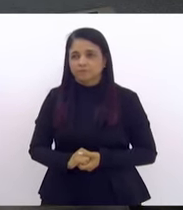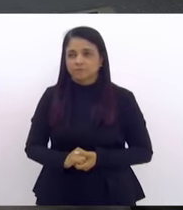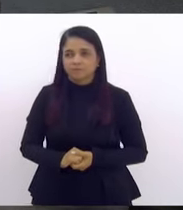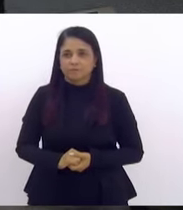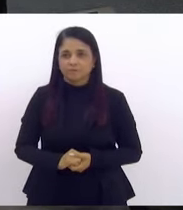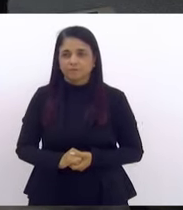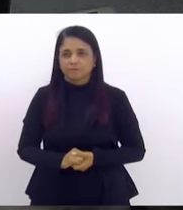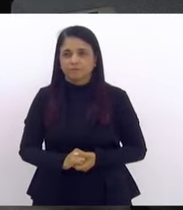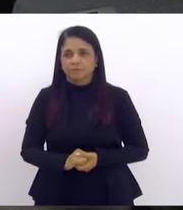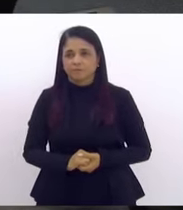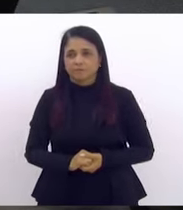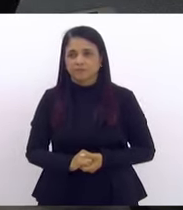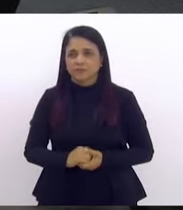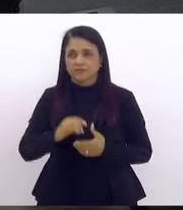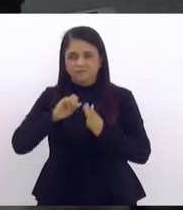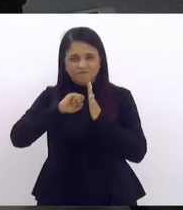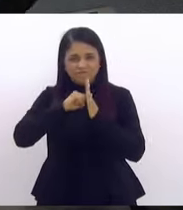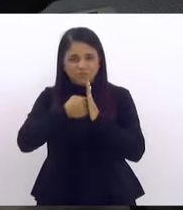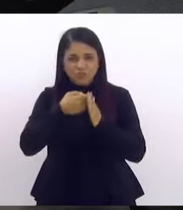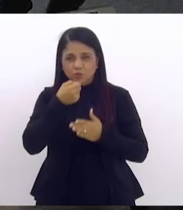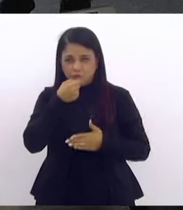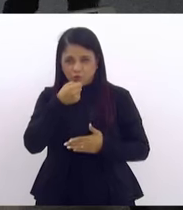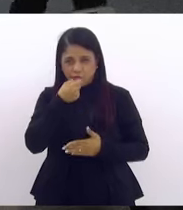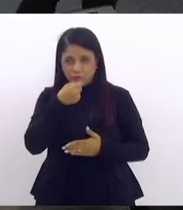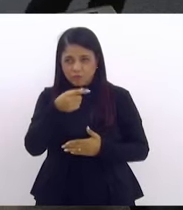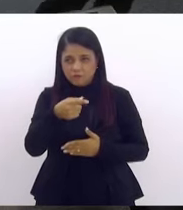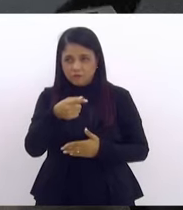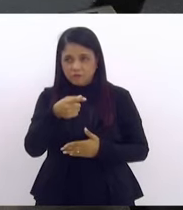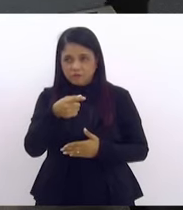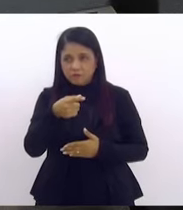Está fechado o microfone, André.